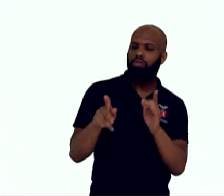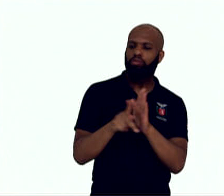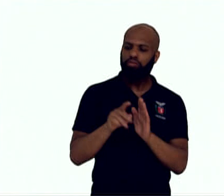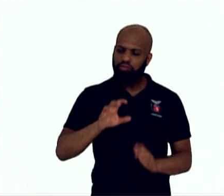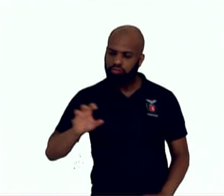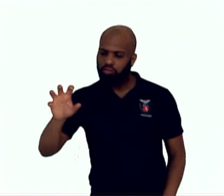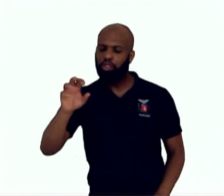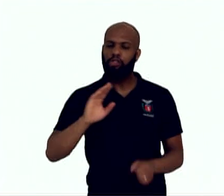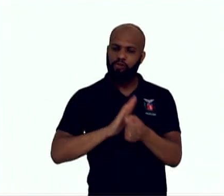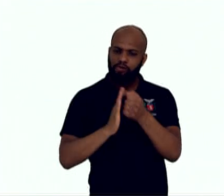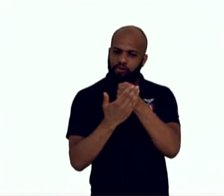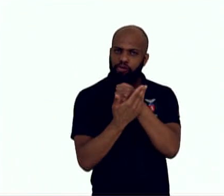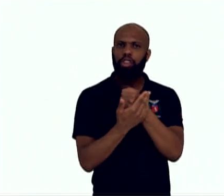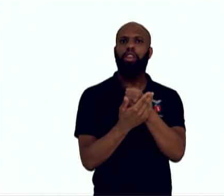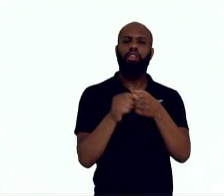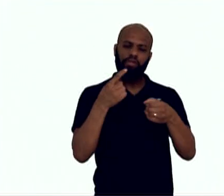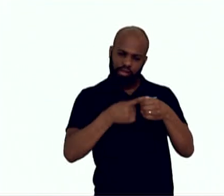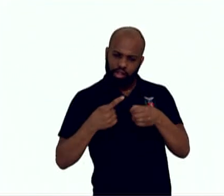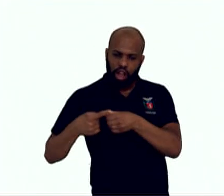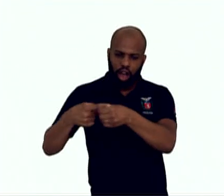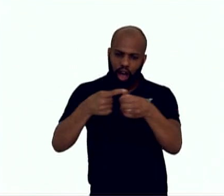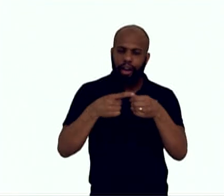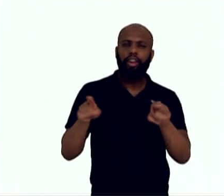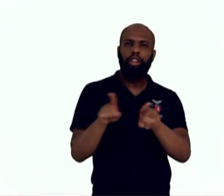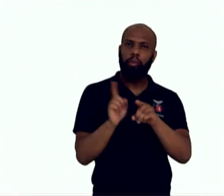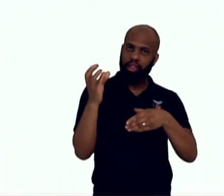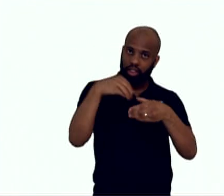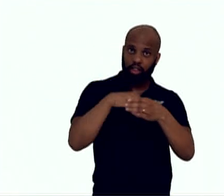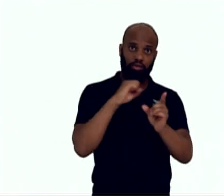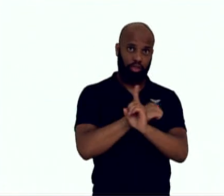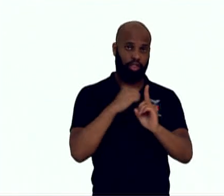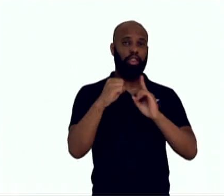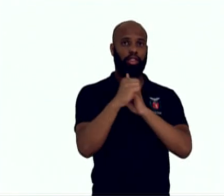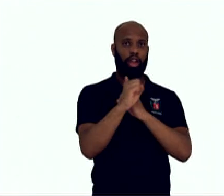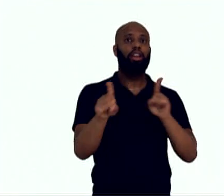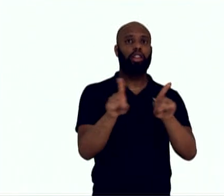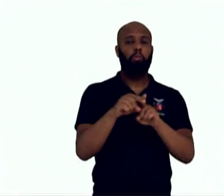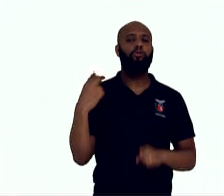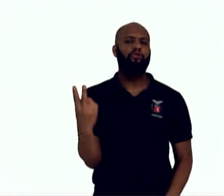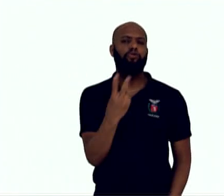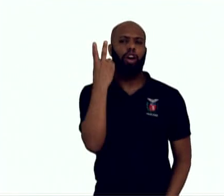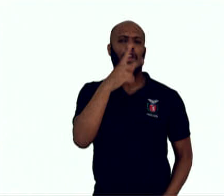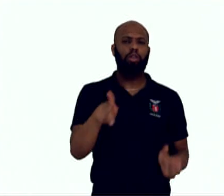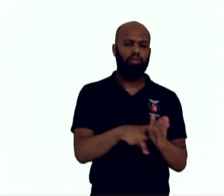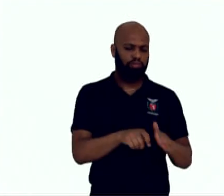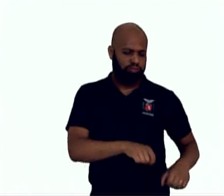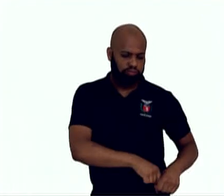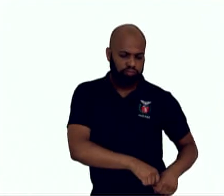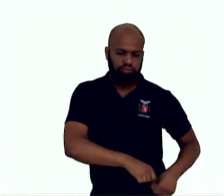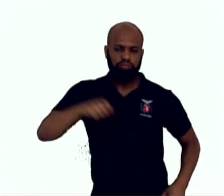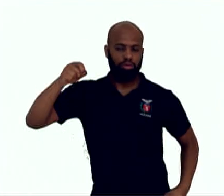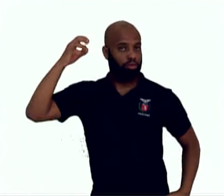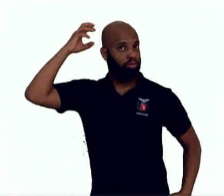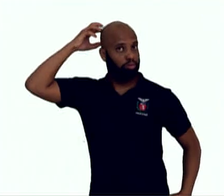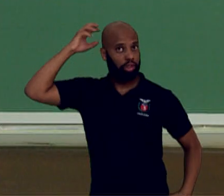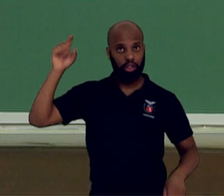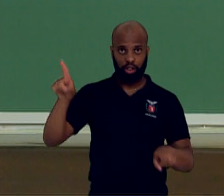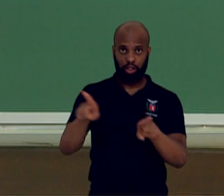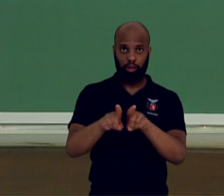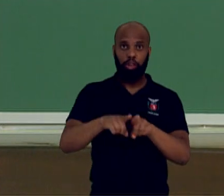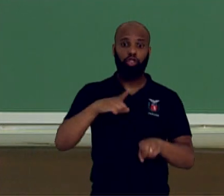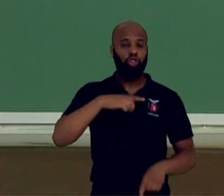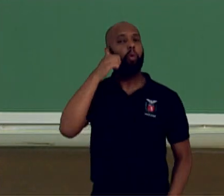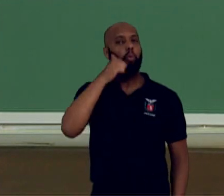regiões, pequenas vilas, cidades, inclusive na sociedade, presença de valores guerreiros com os samurais, entre inclusive a presença